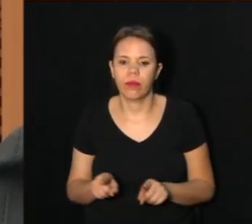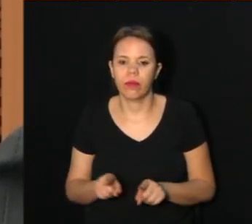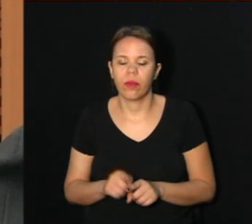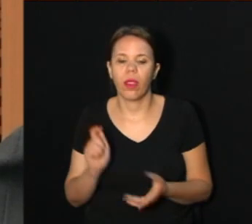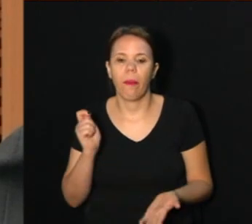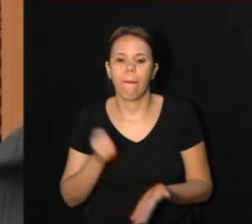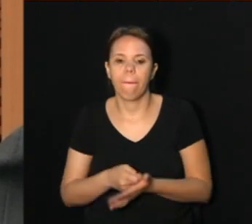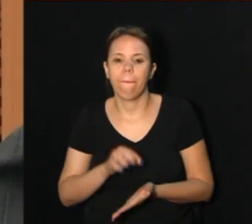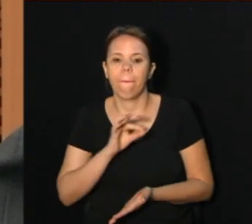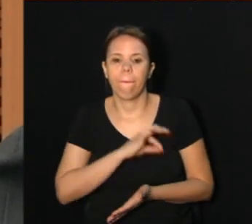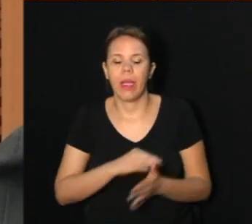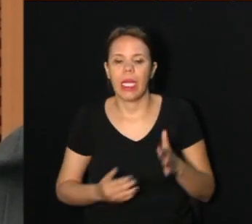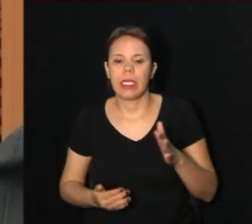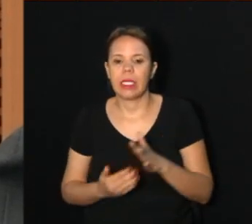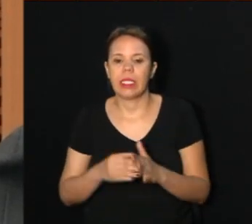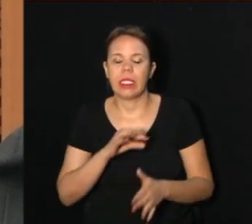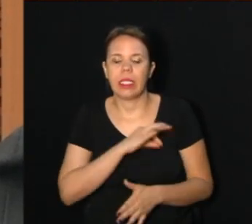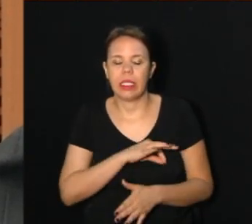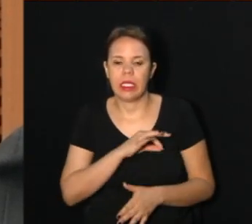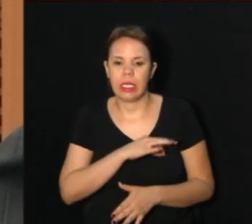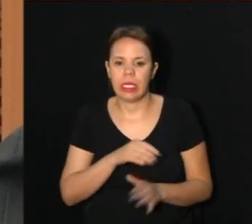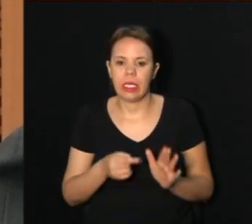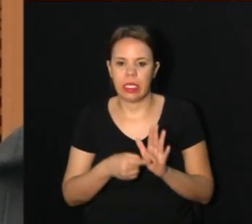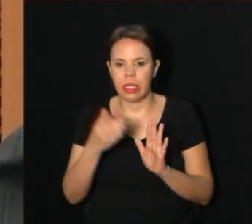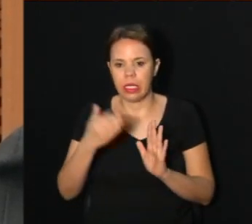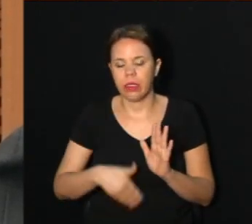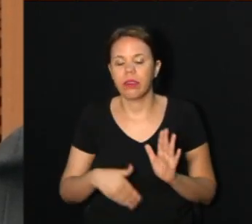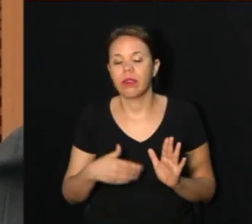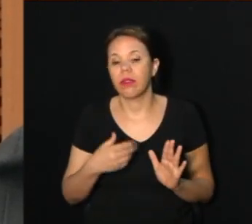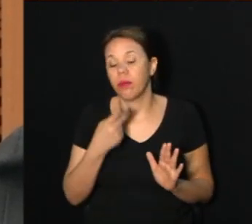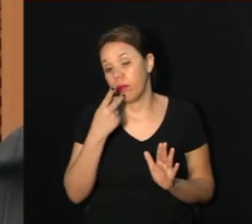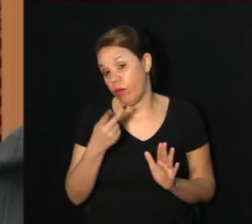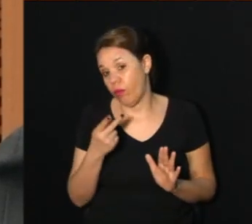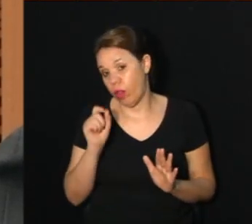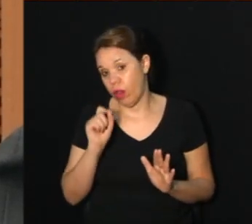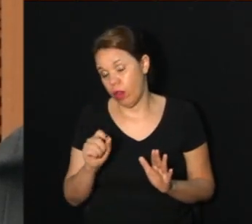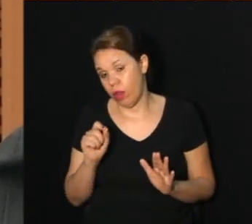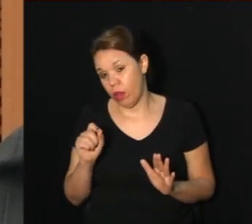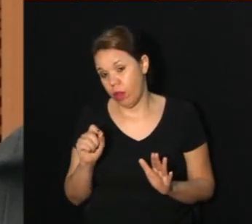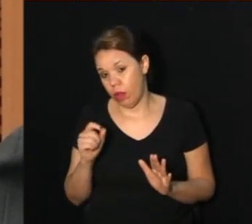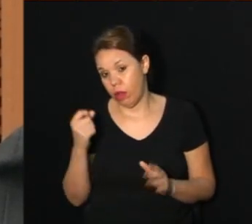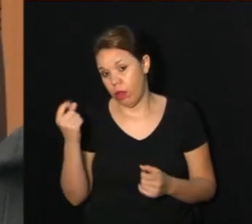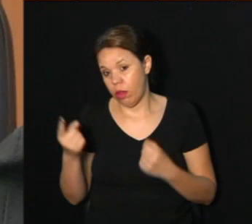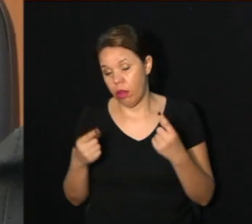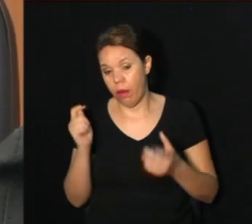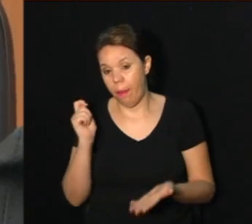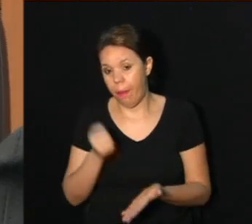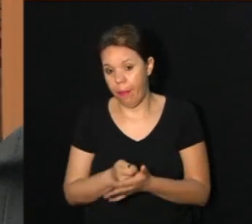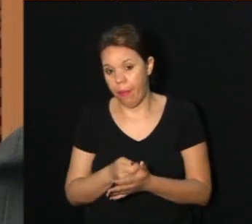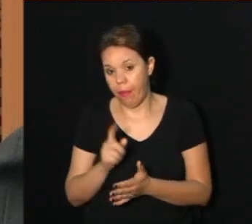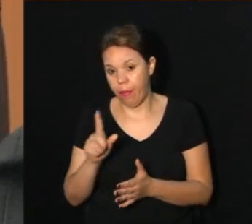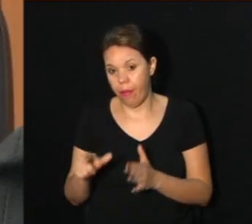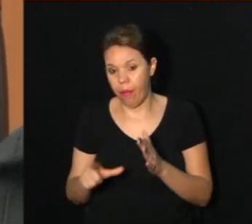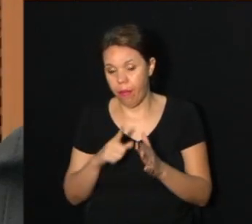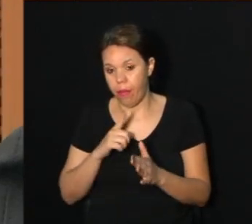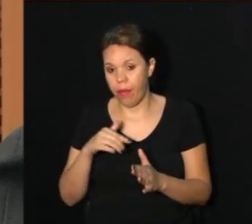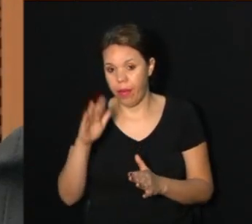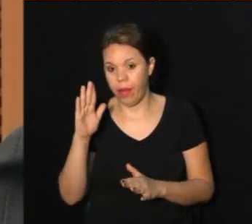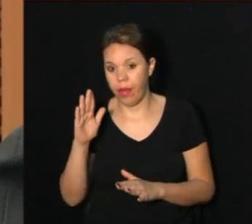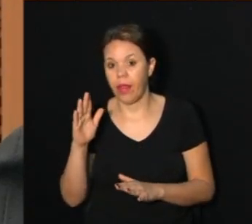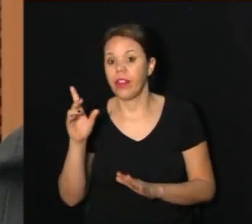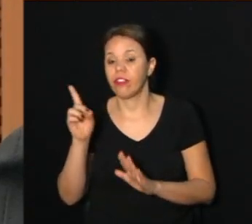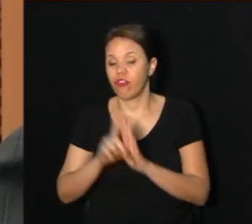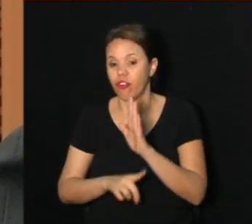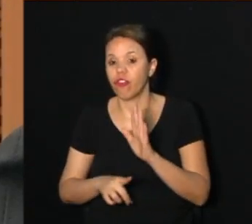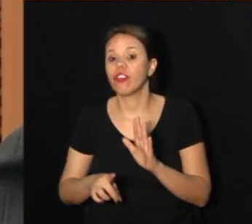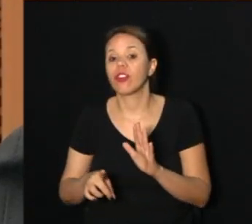pagamento do teto. É importante salientar que eventuais pagamentos extra-teto que existam são fruto de direito